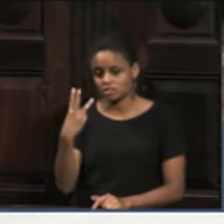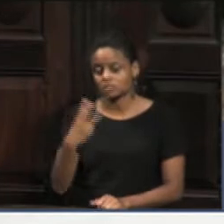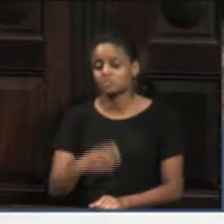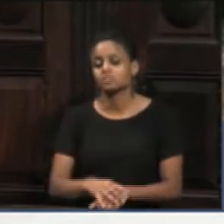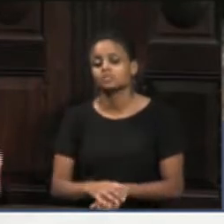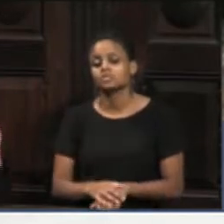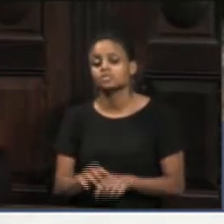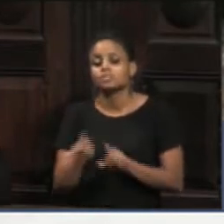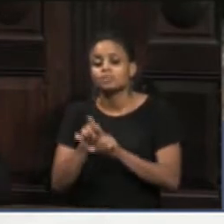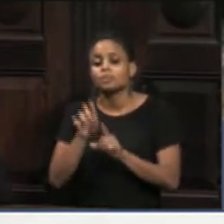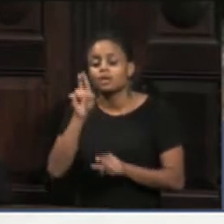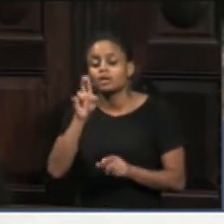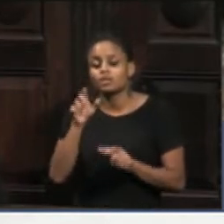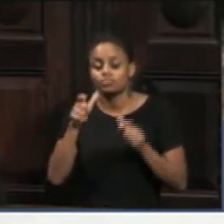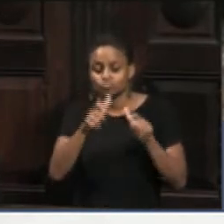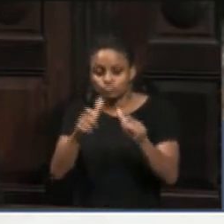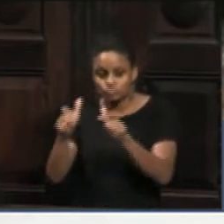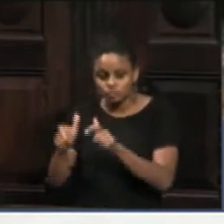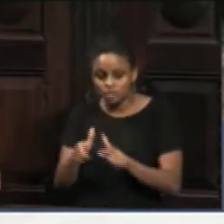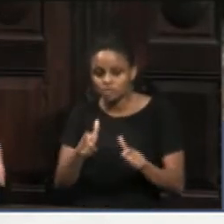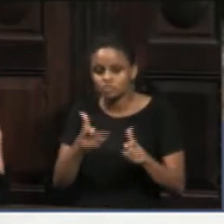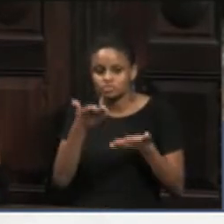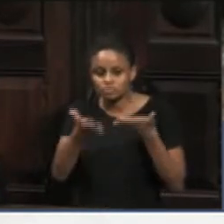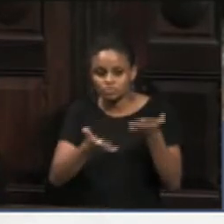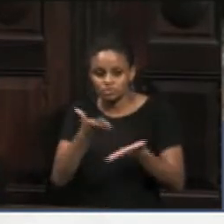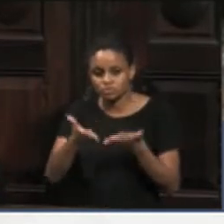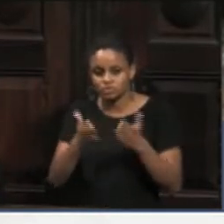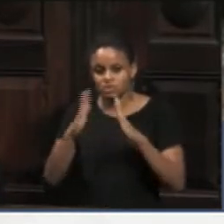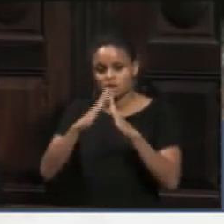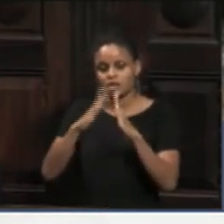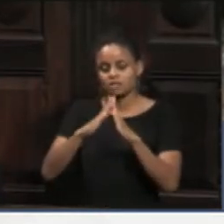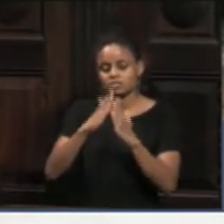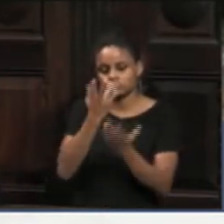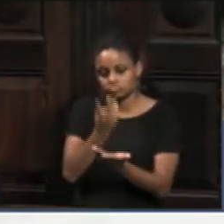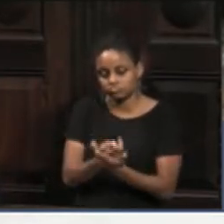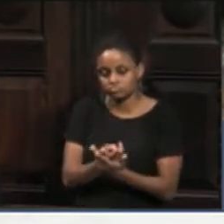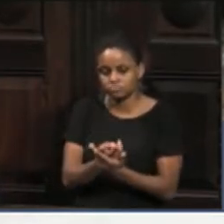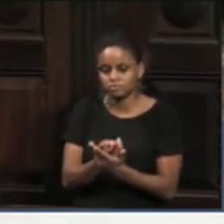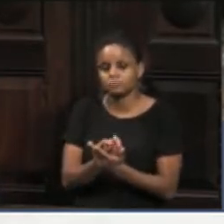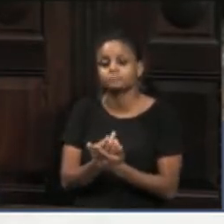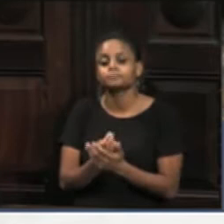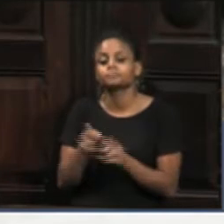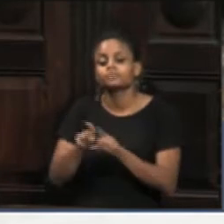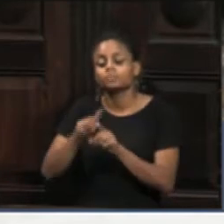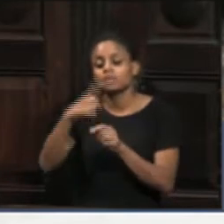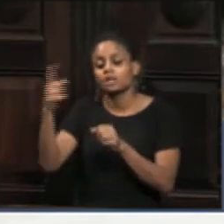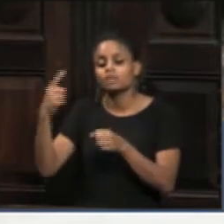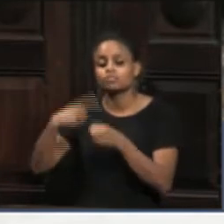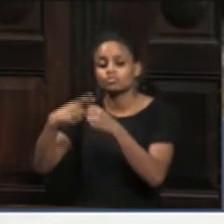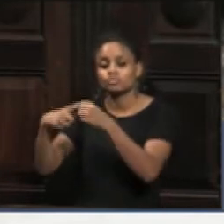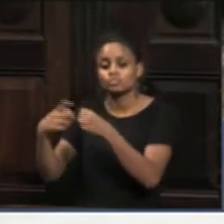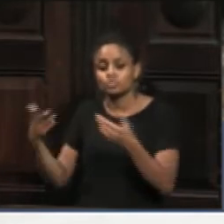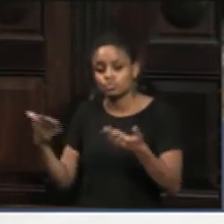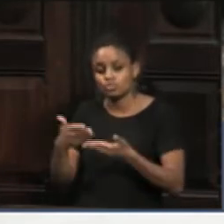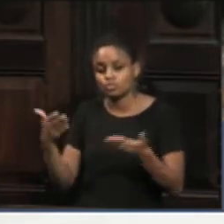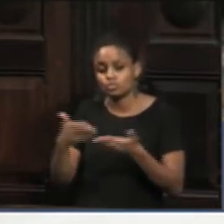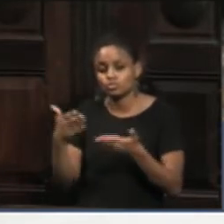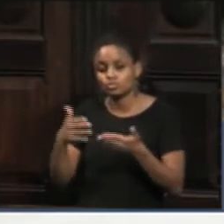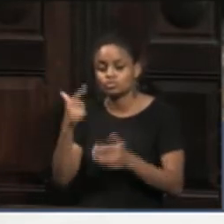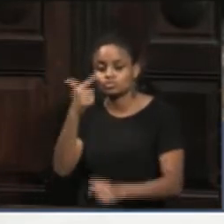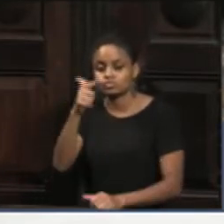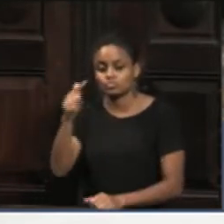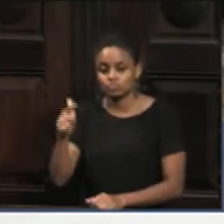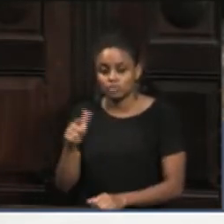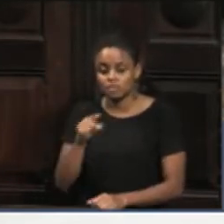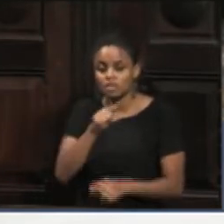AD3, unidades de acolhimento e residências terapêuticas. Para que aqueles municípios que hoje ainda não têm